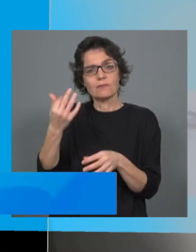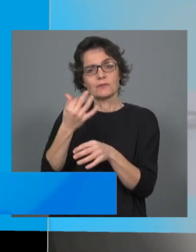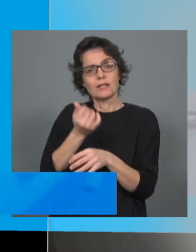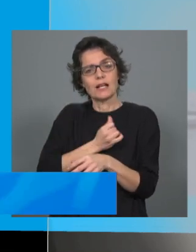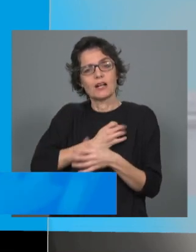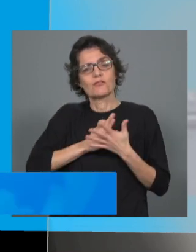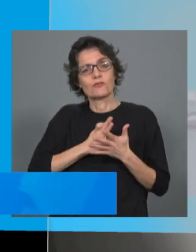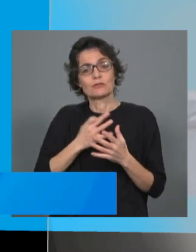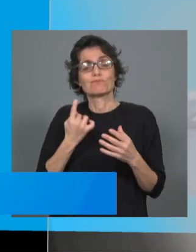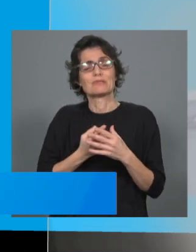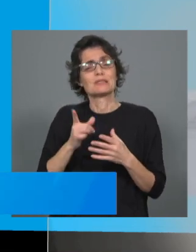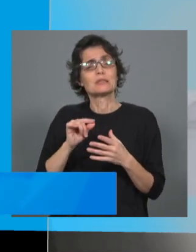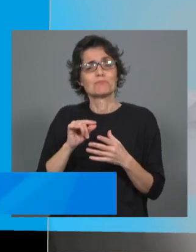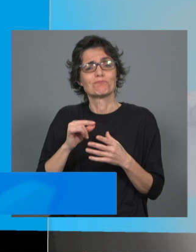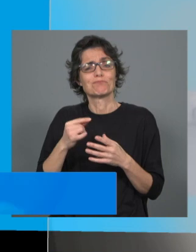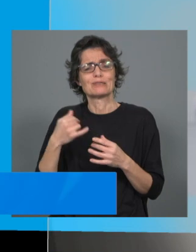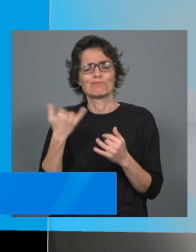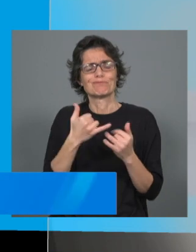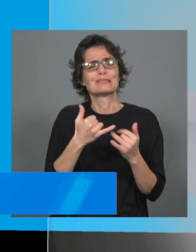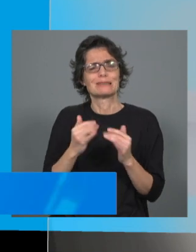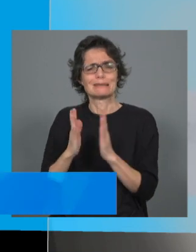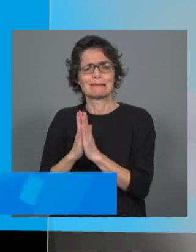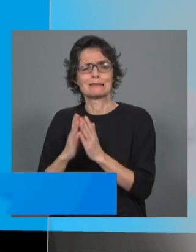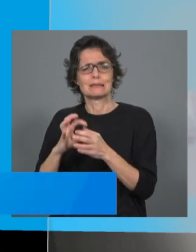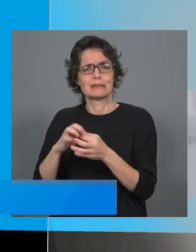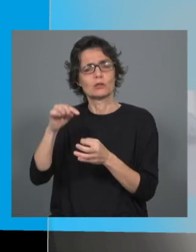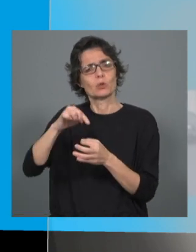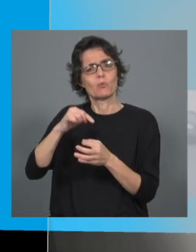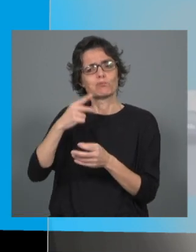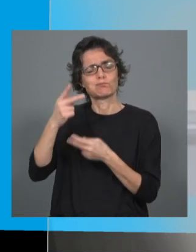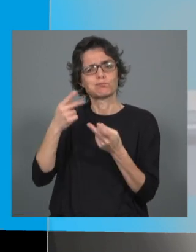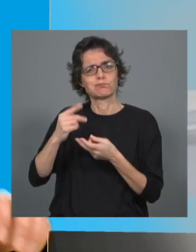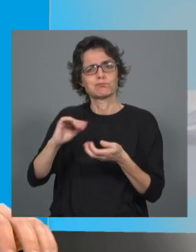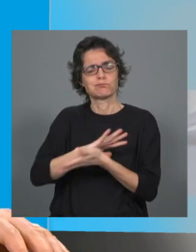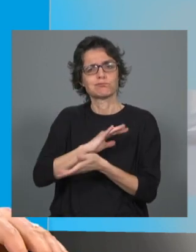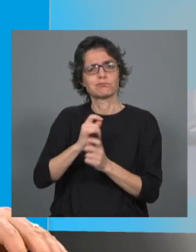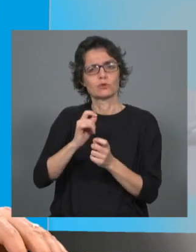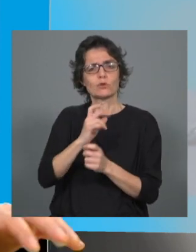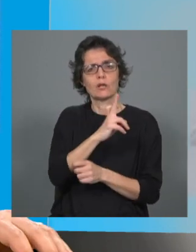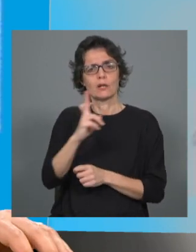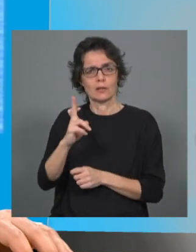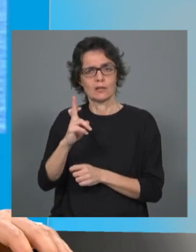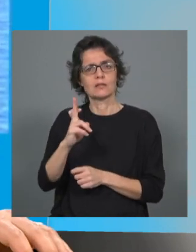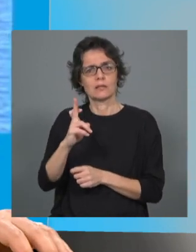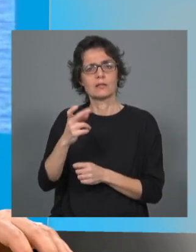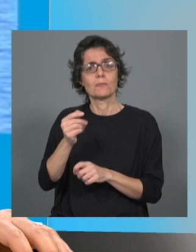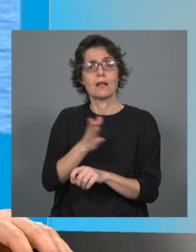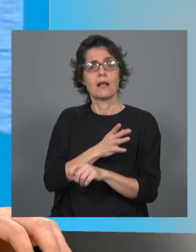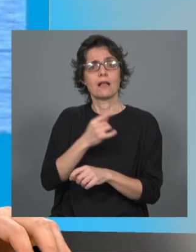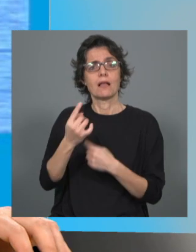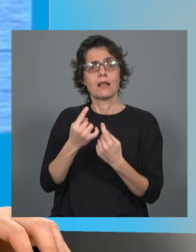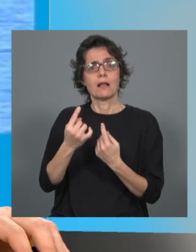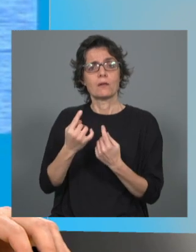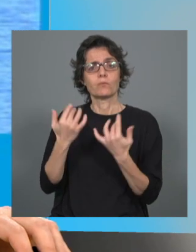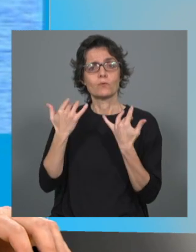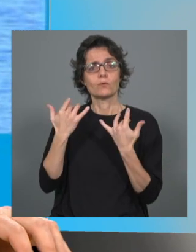pela perseguição religiosa. Marca hoje a nossa análise com o jornalismo da Renascença. Antes, ficamos ainda